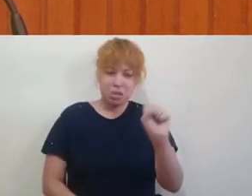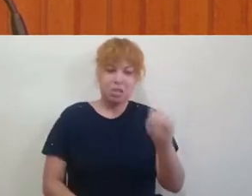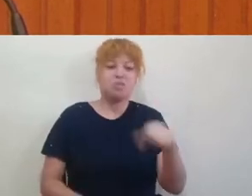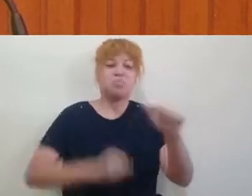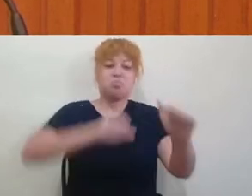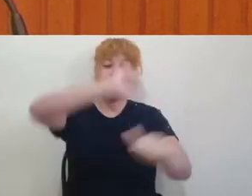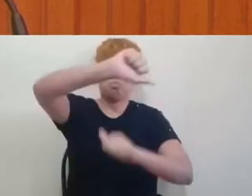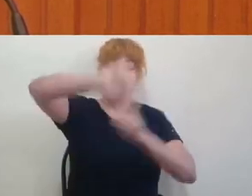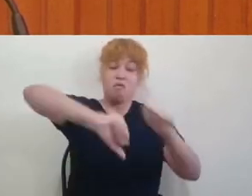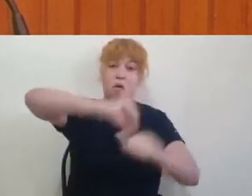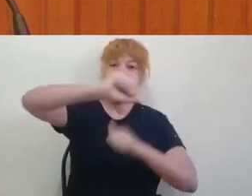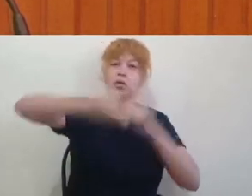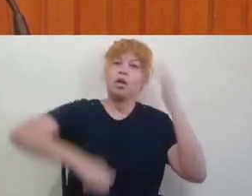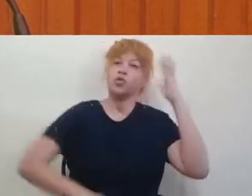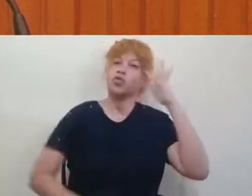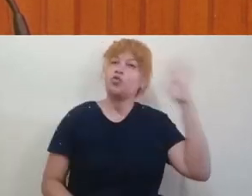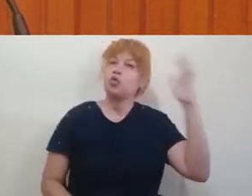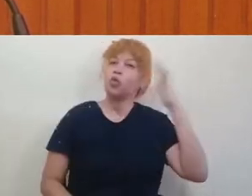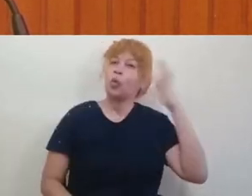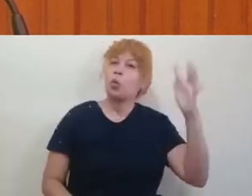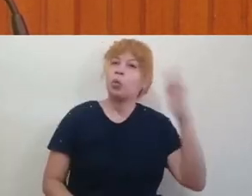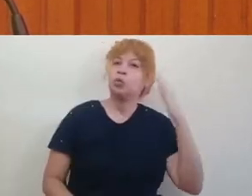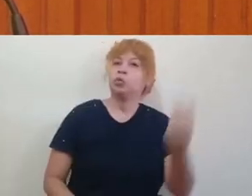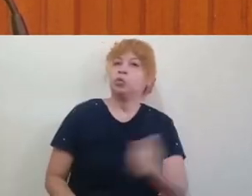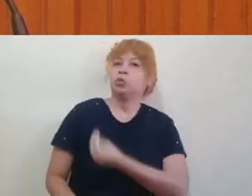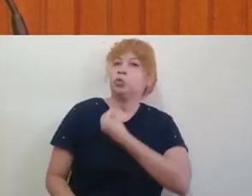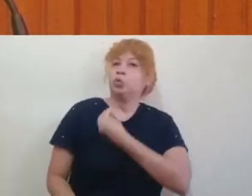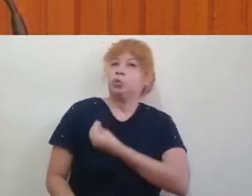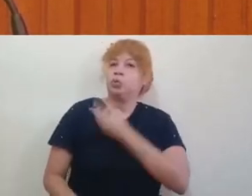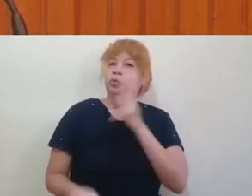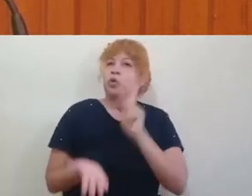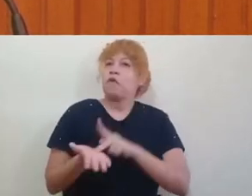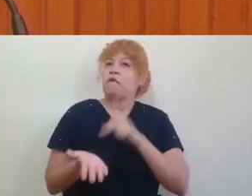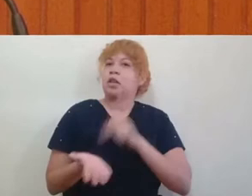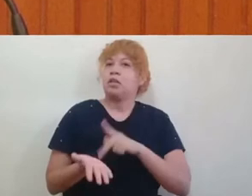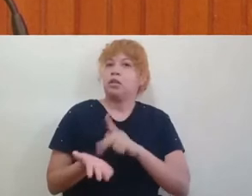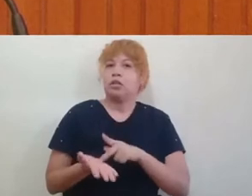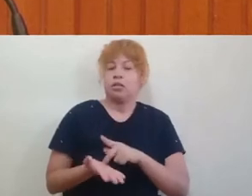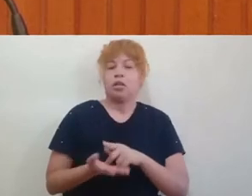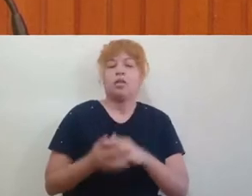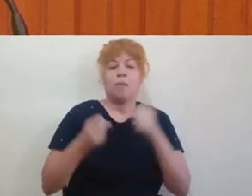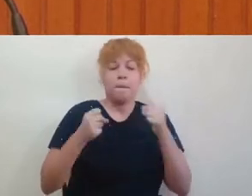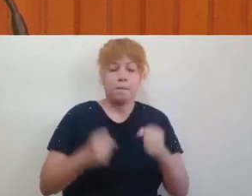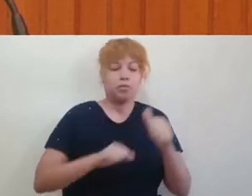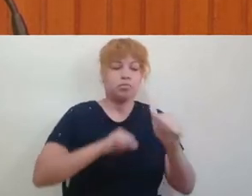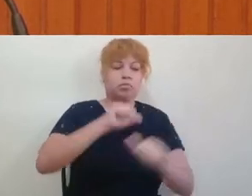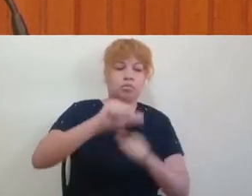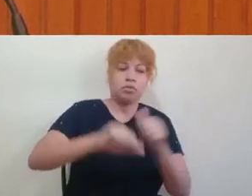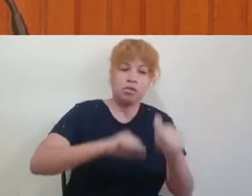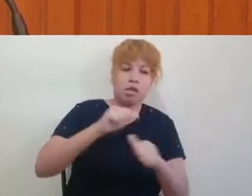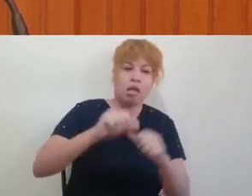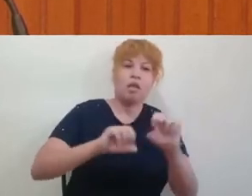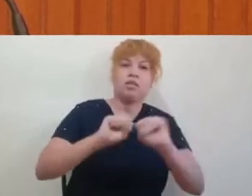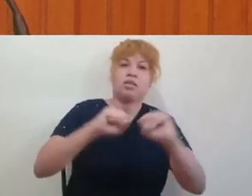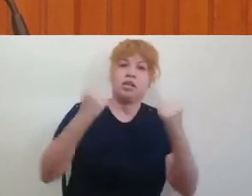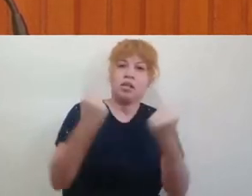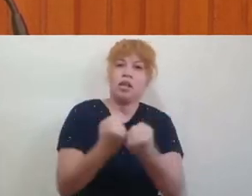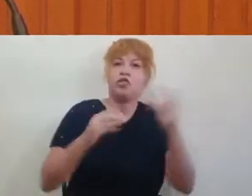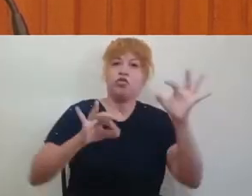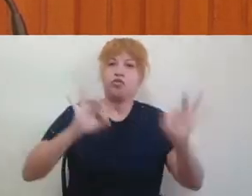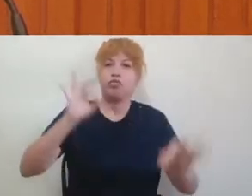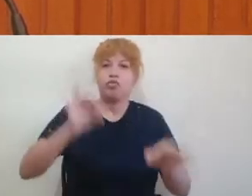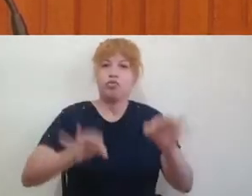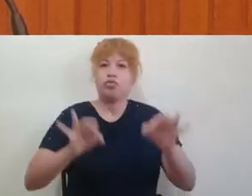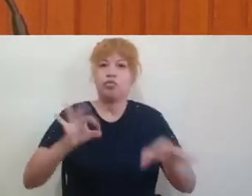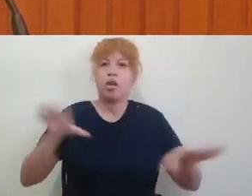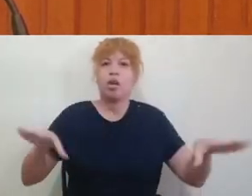Agradecemos o pronunciamento do nosso vice-reitor, professor Gabriel Rivas de Melo. Neste momento, com muita honra,